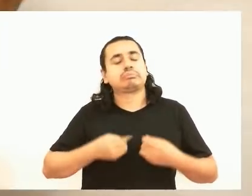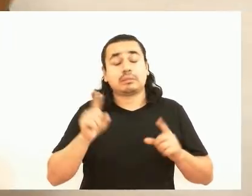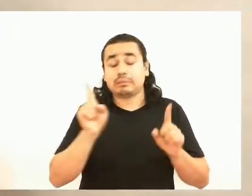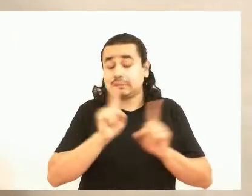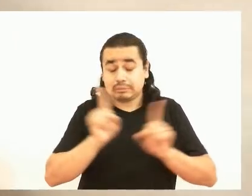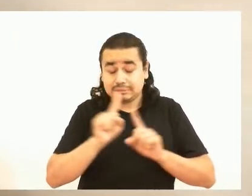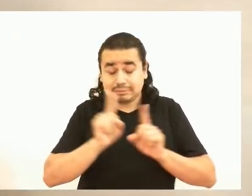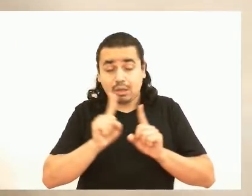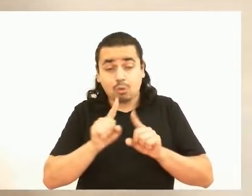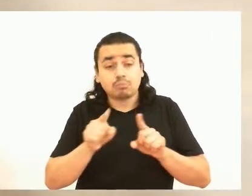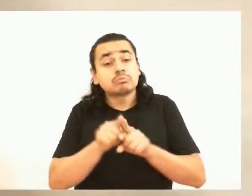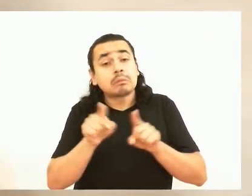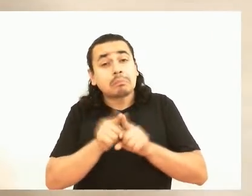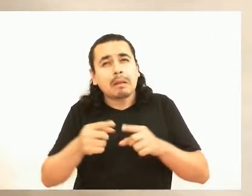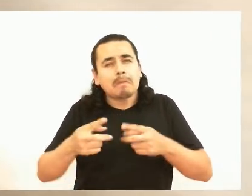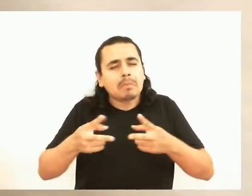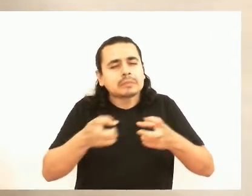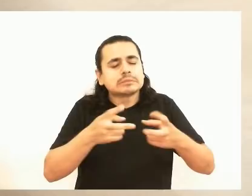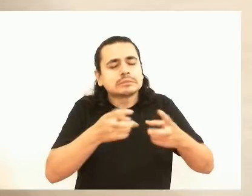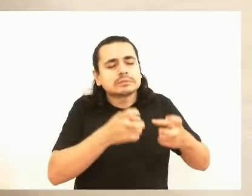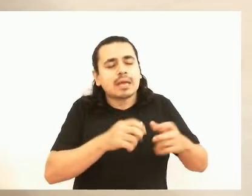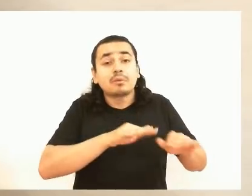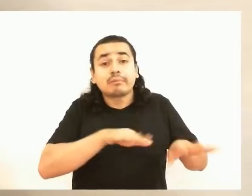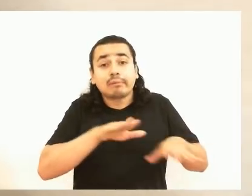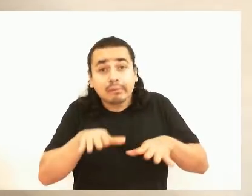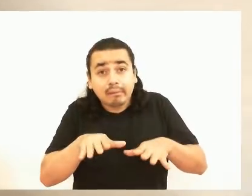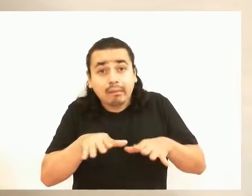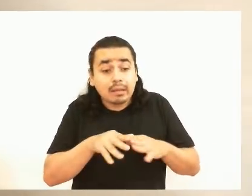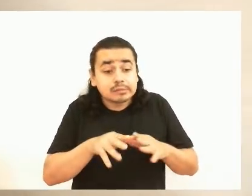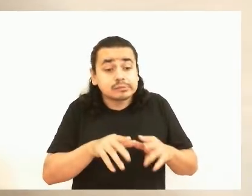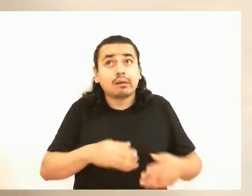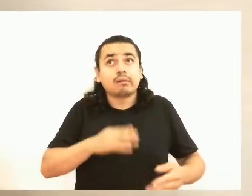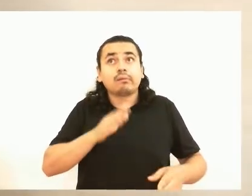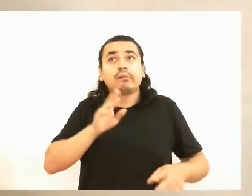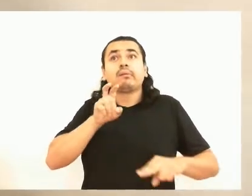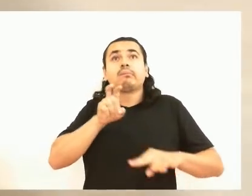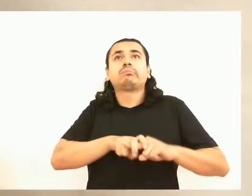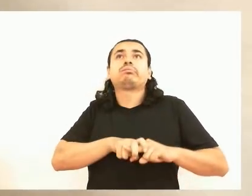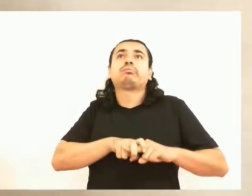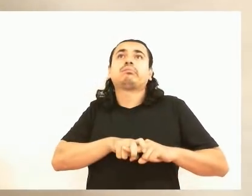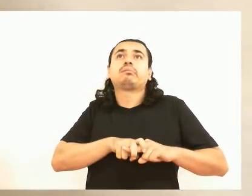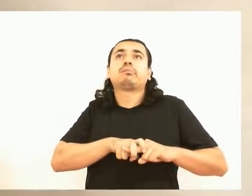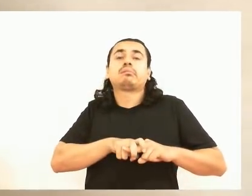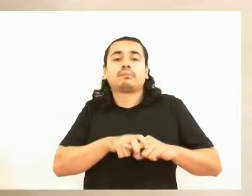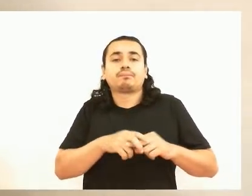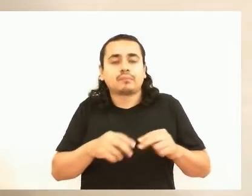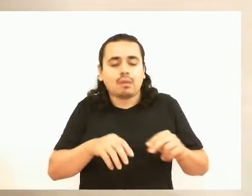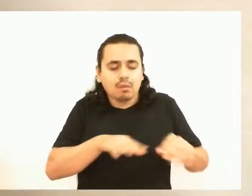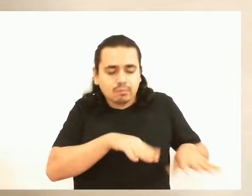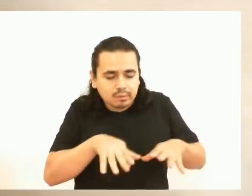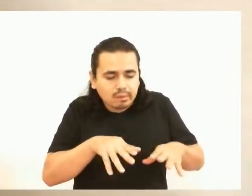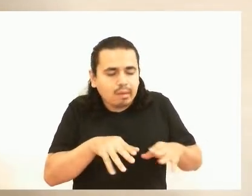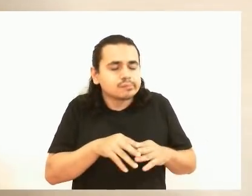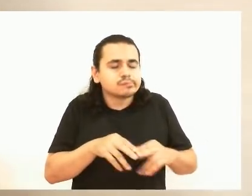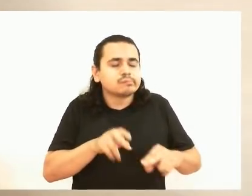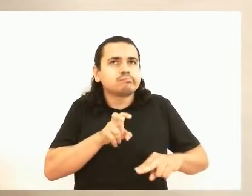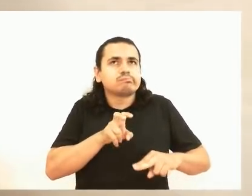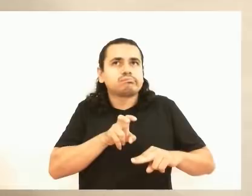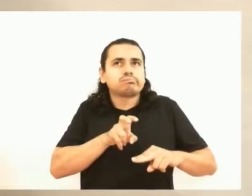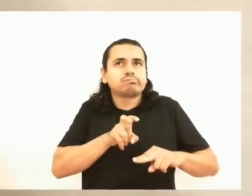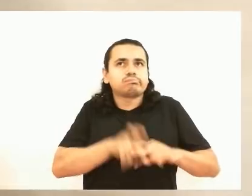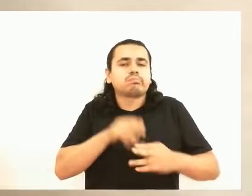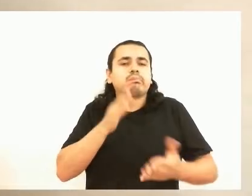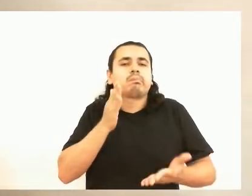não estou recebendo cada vez mais crianças anestesiados crianças encurtadas